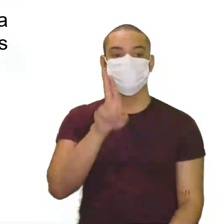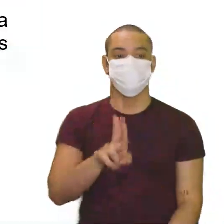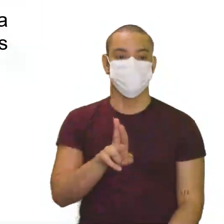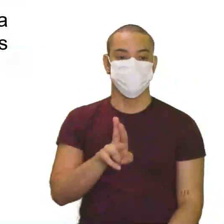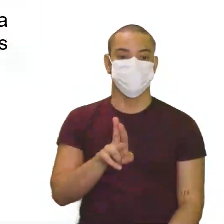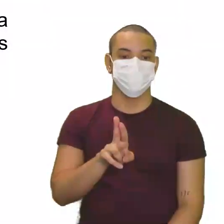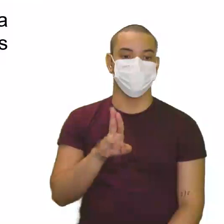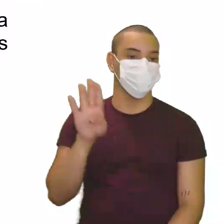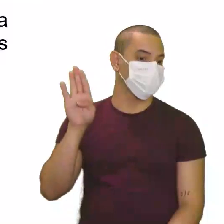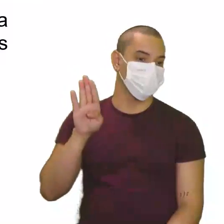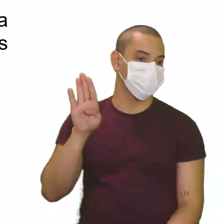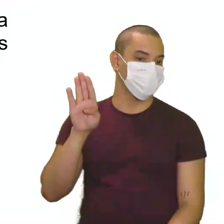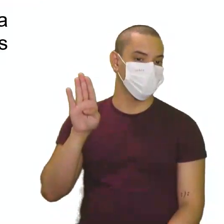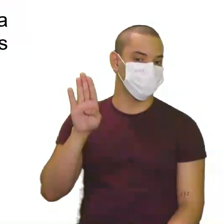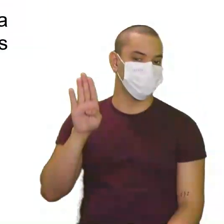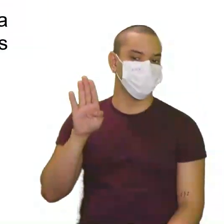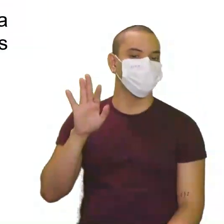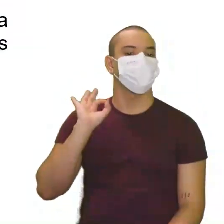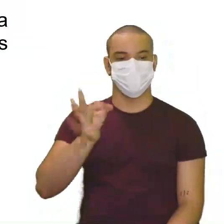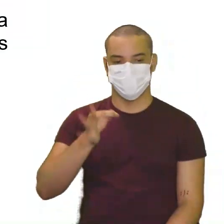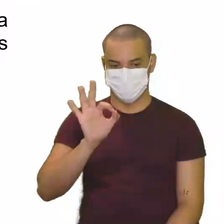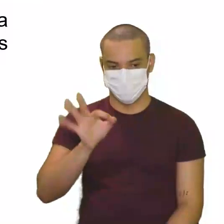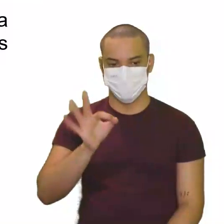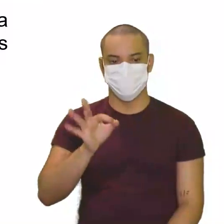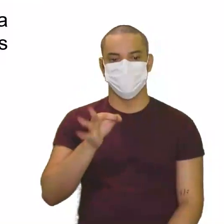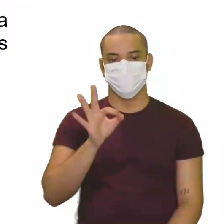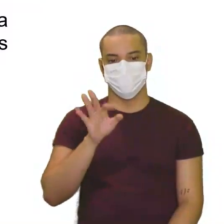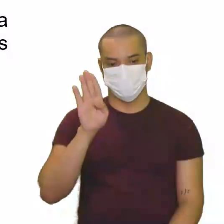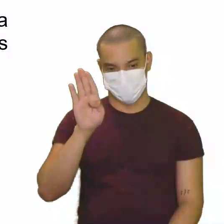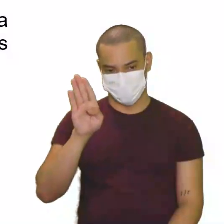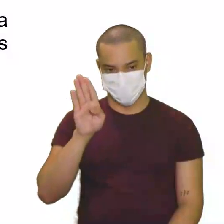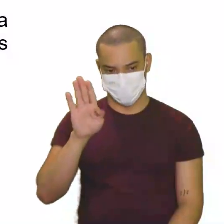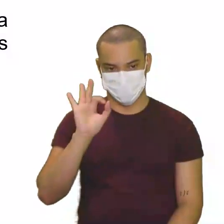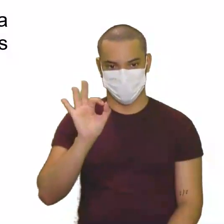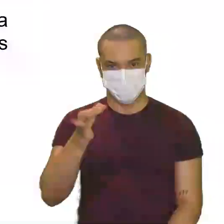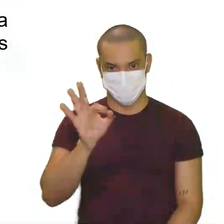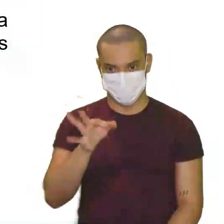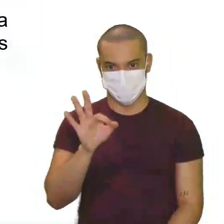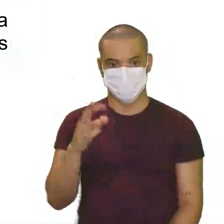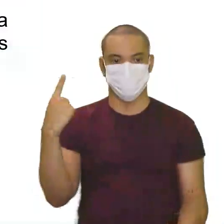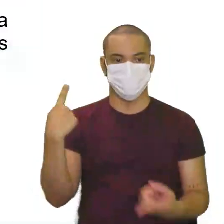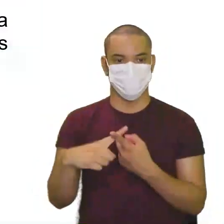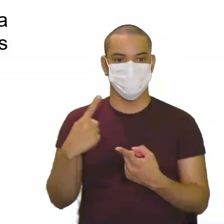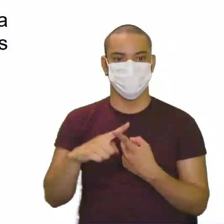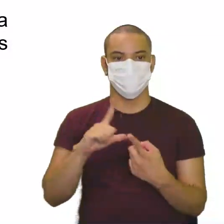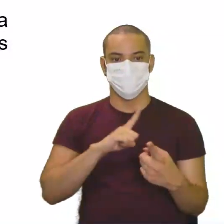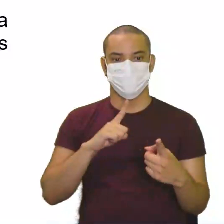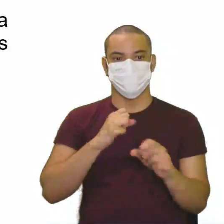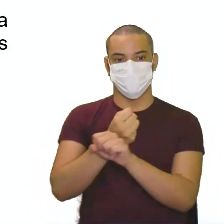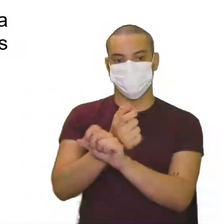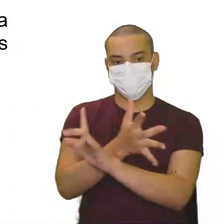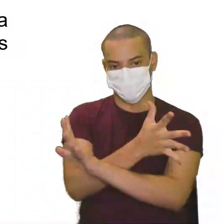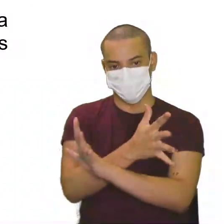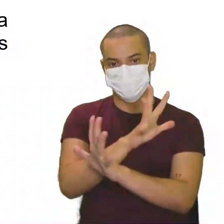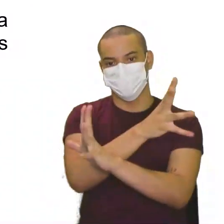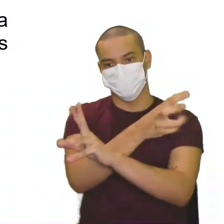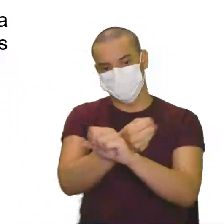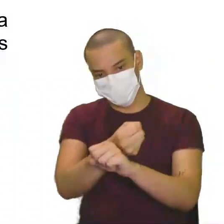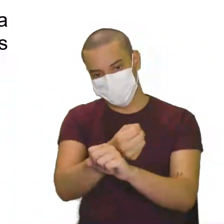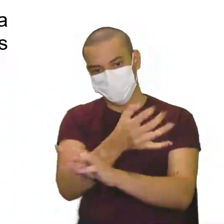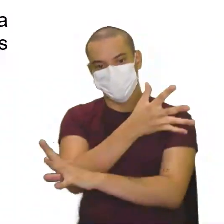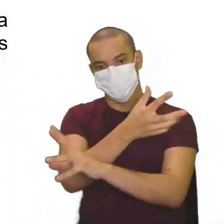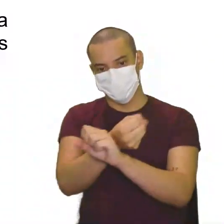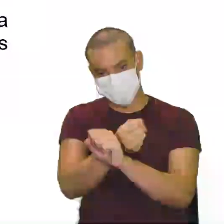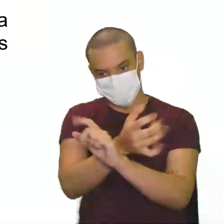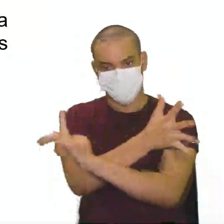qual é a letra que nós vamos ficar aqui exatamente letra B olha só a repulsão atração